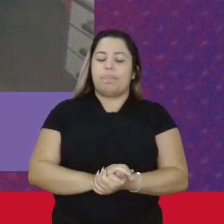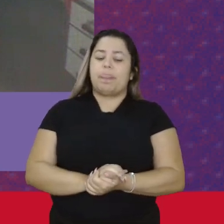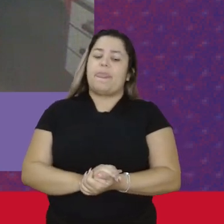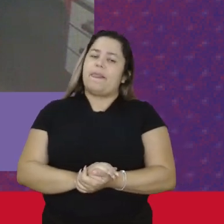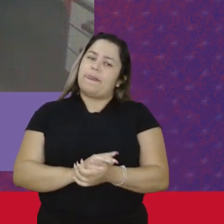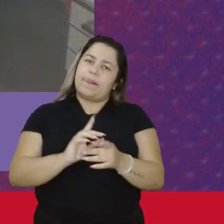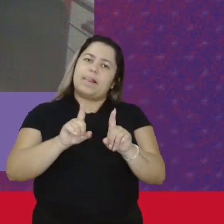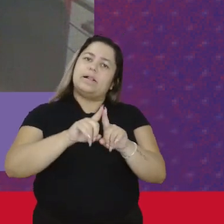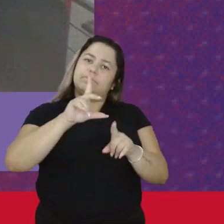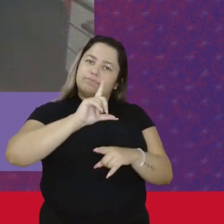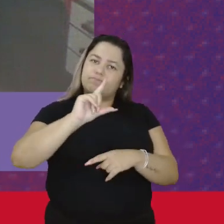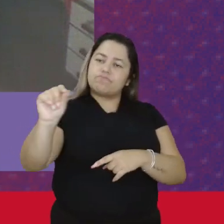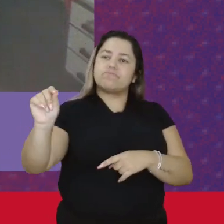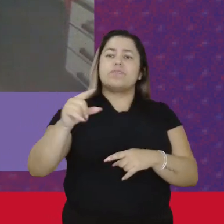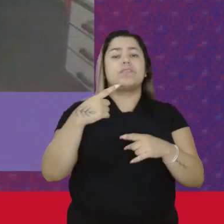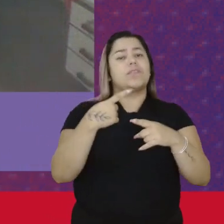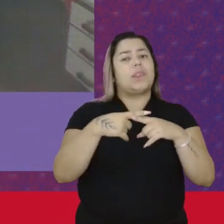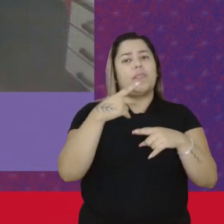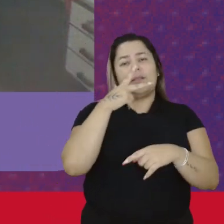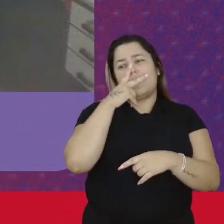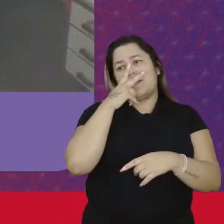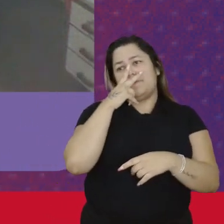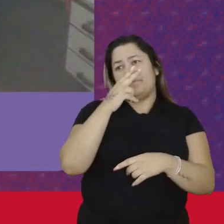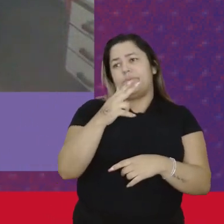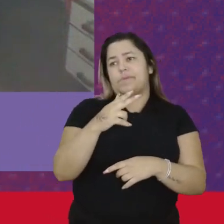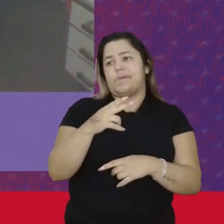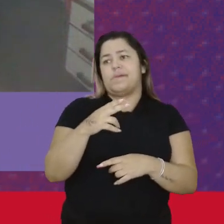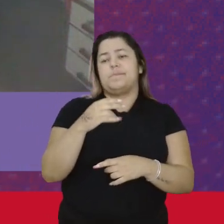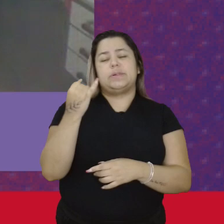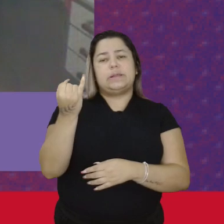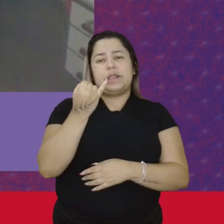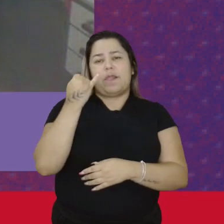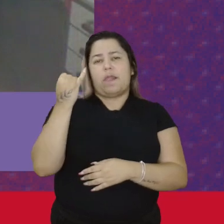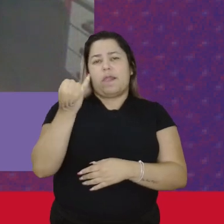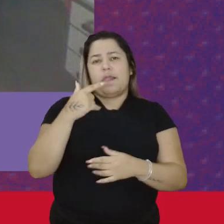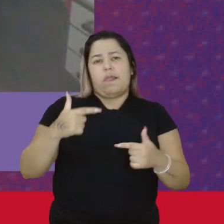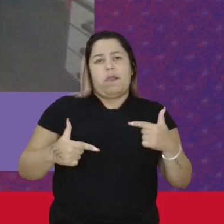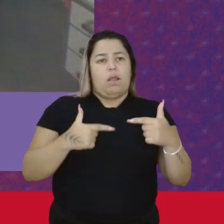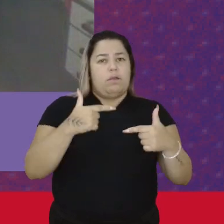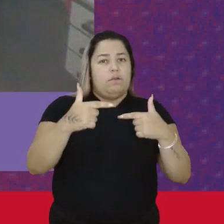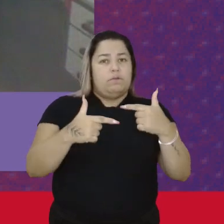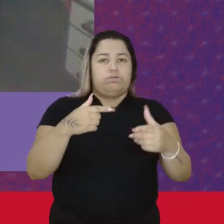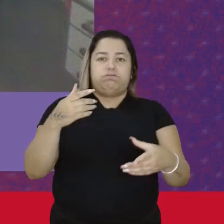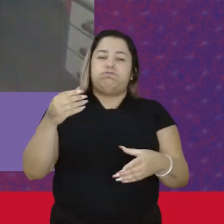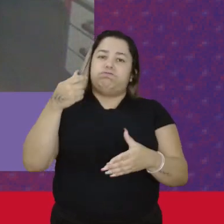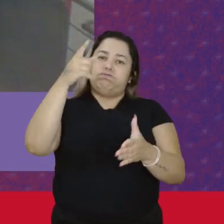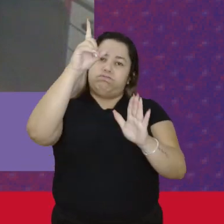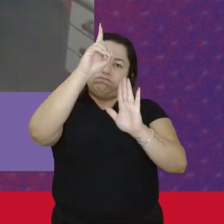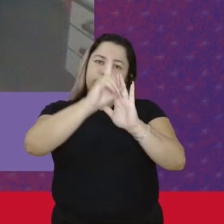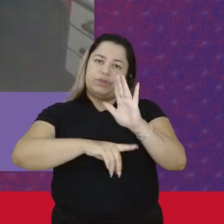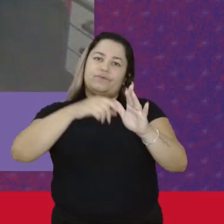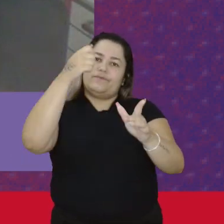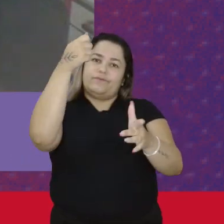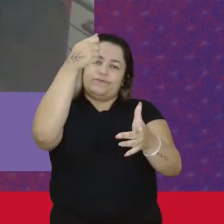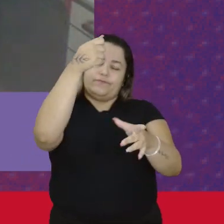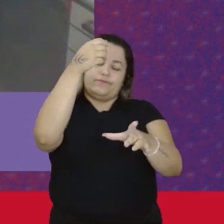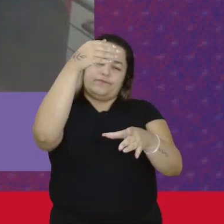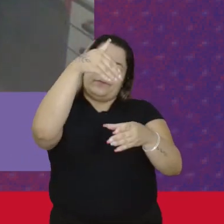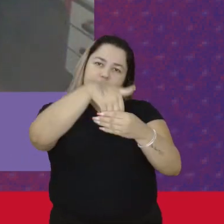ela sai porque ela acha que trabalhar com as operárias é muito mais importante que lutar pelo direito de voto. Então, aqui temos